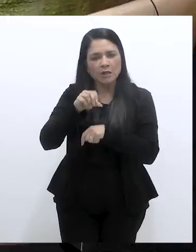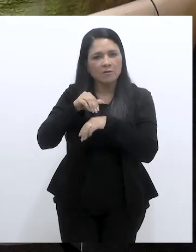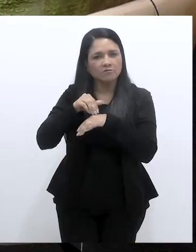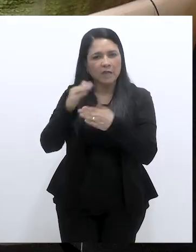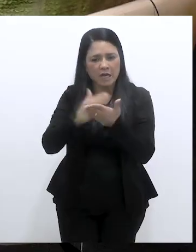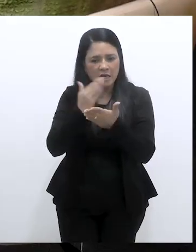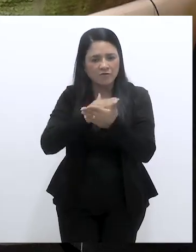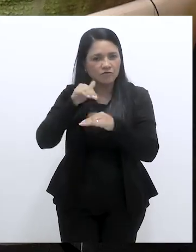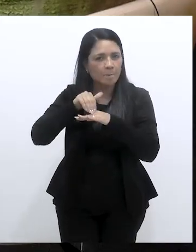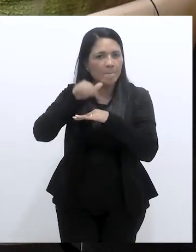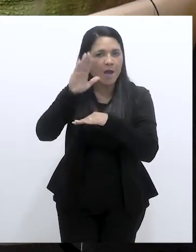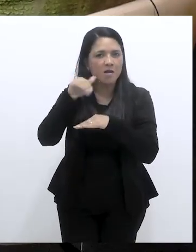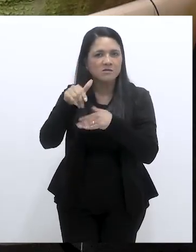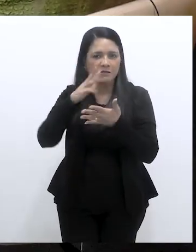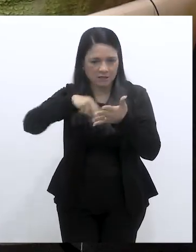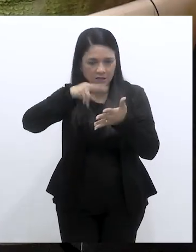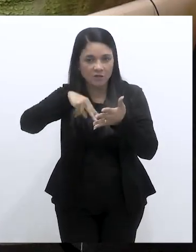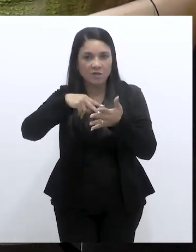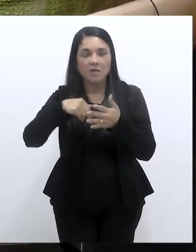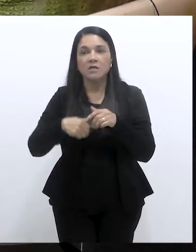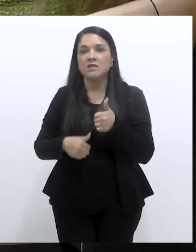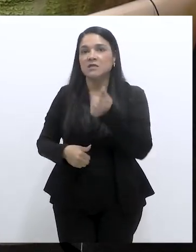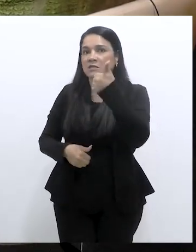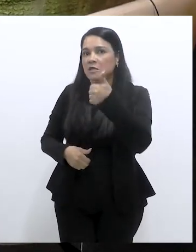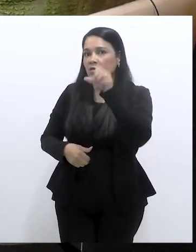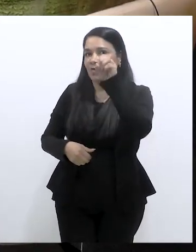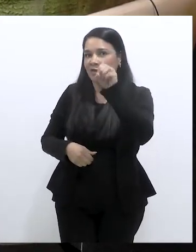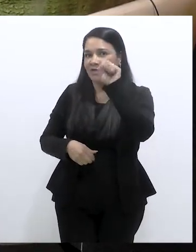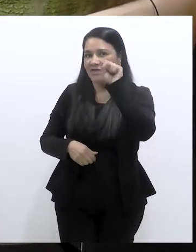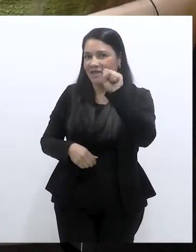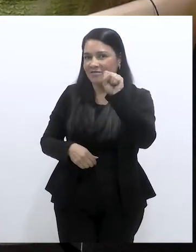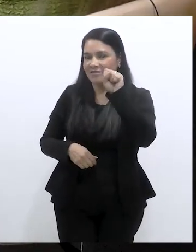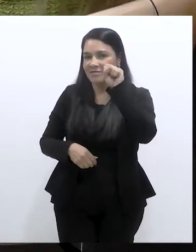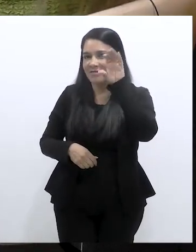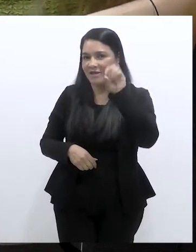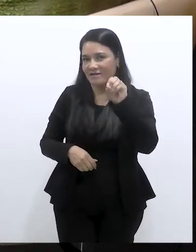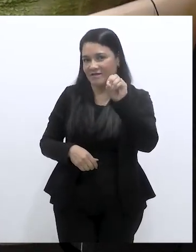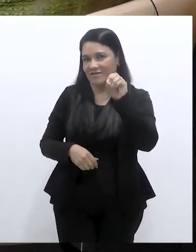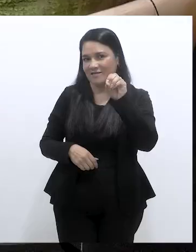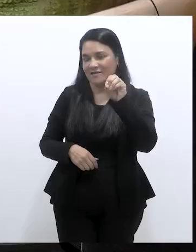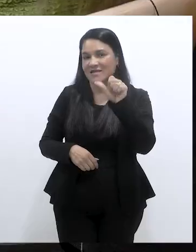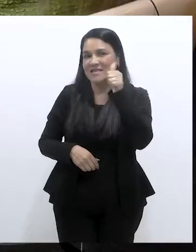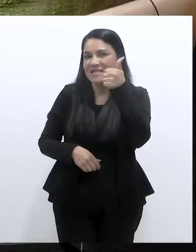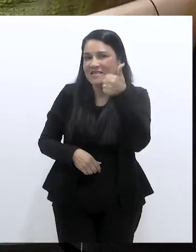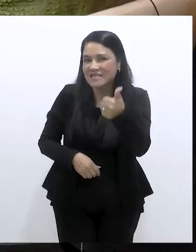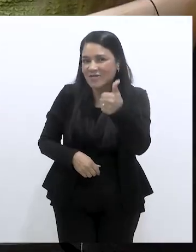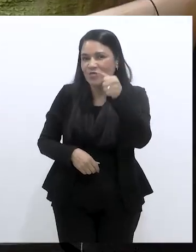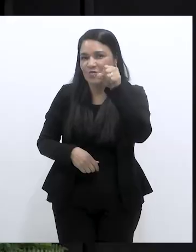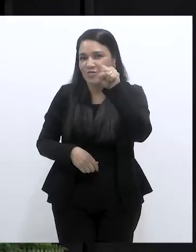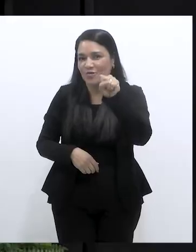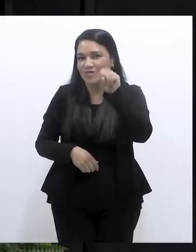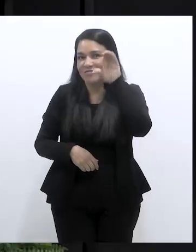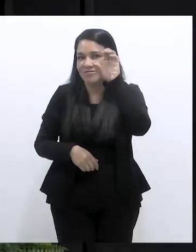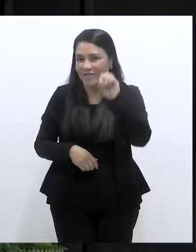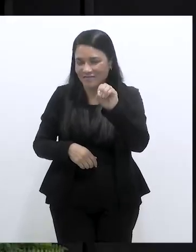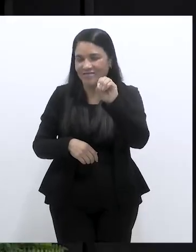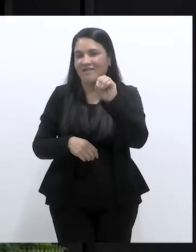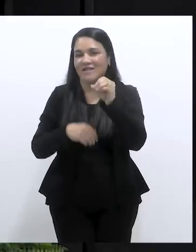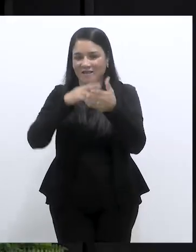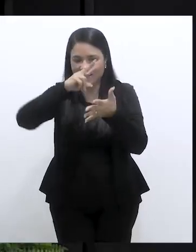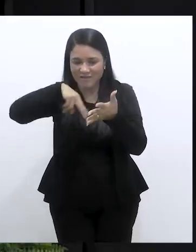150 livros que vocês... 180 nos primeiros 15 anos. 180 livros. Então, você imagina.